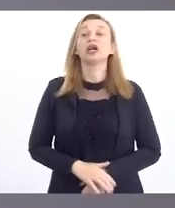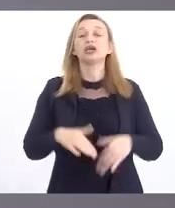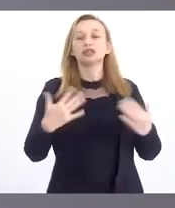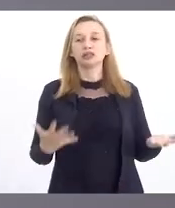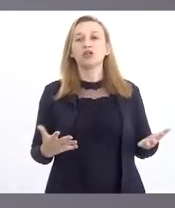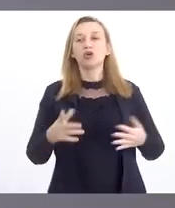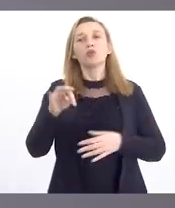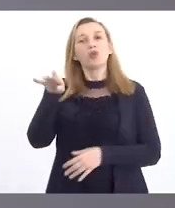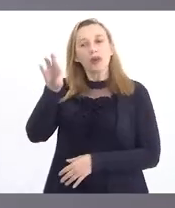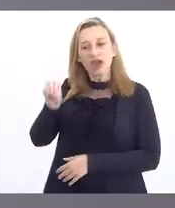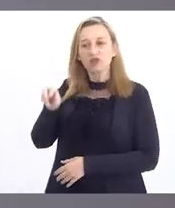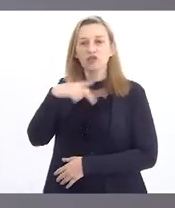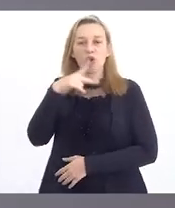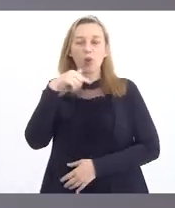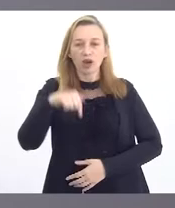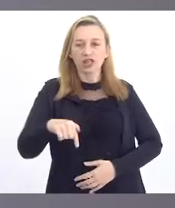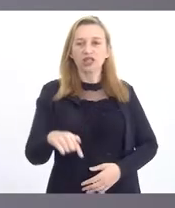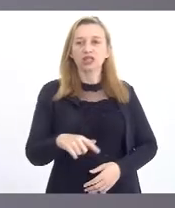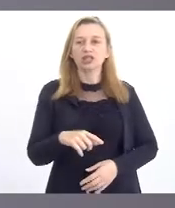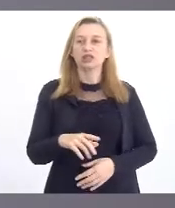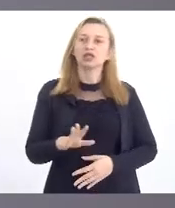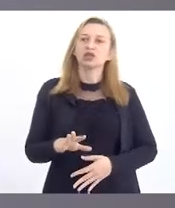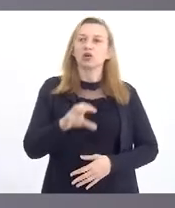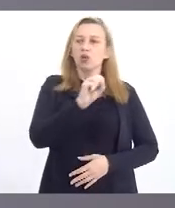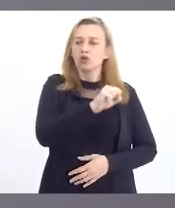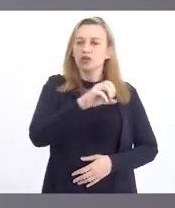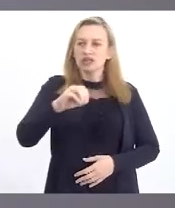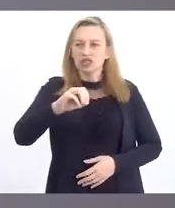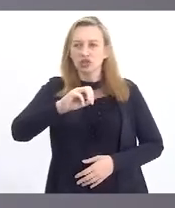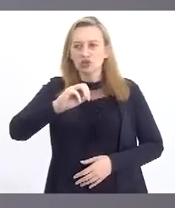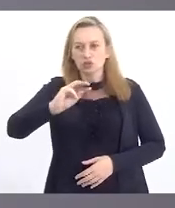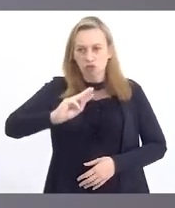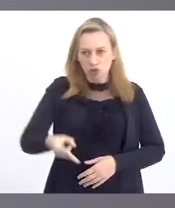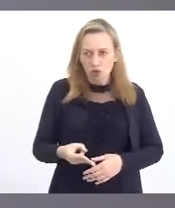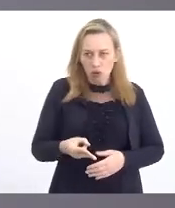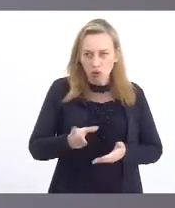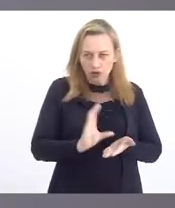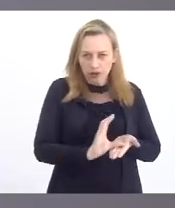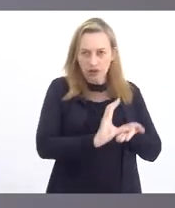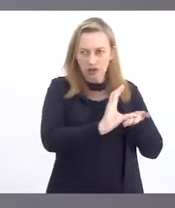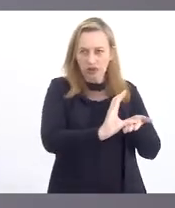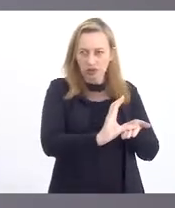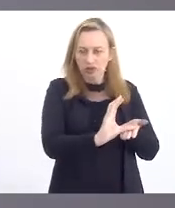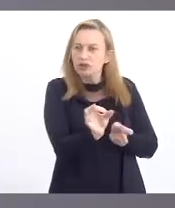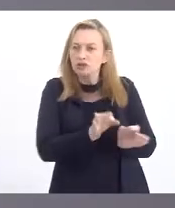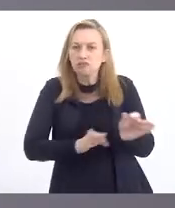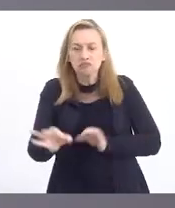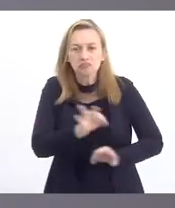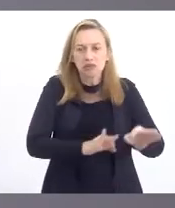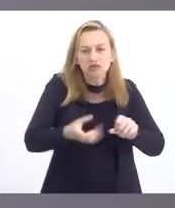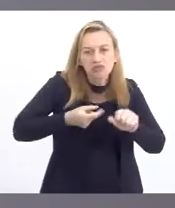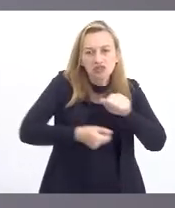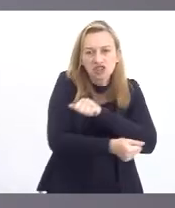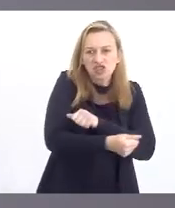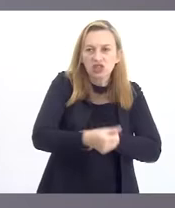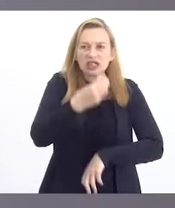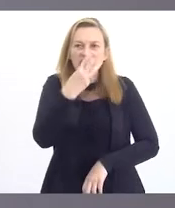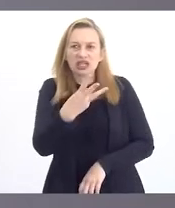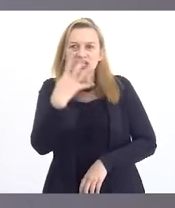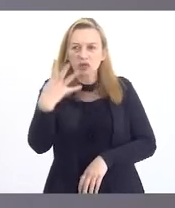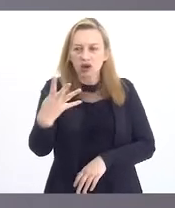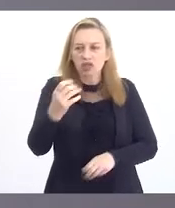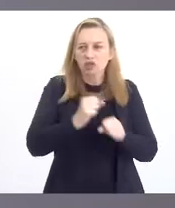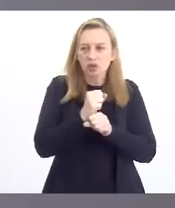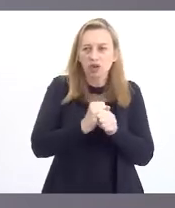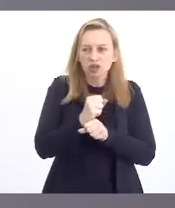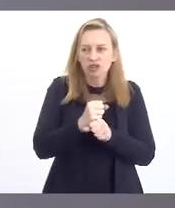como o Humberto falou aqui, são em torno de 800 milhões, que é composto por esse plano de investimento, que durante 3 a 4 anos vão